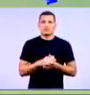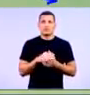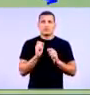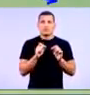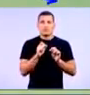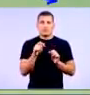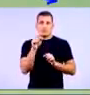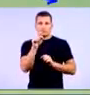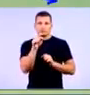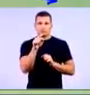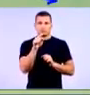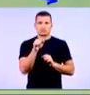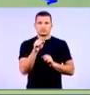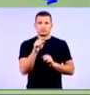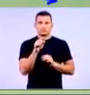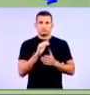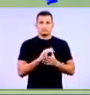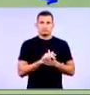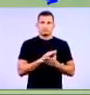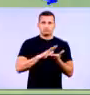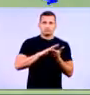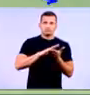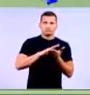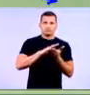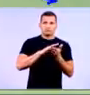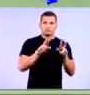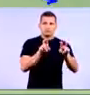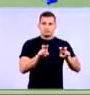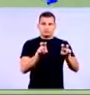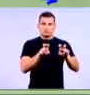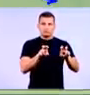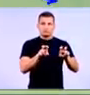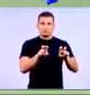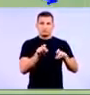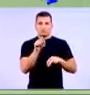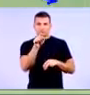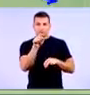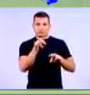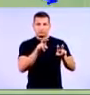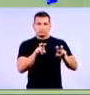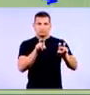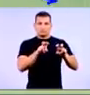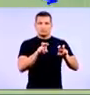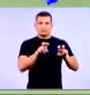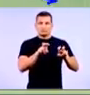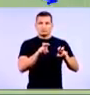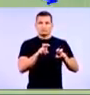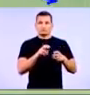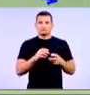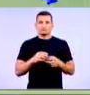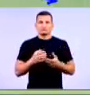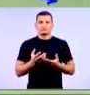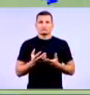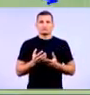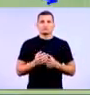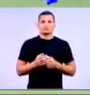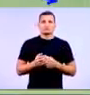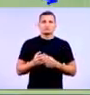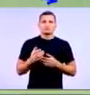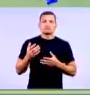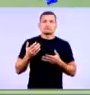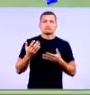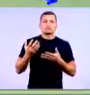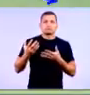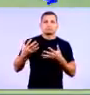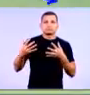você e o seu computador. Não há interferência, não há mediação de nenhuma